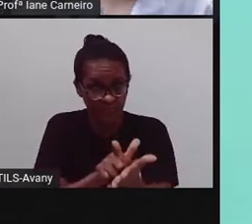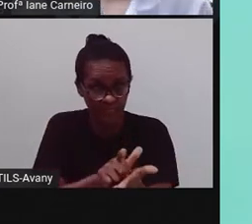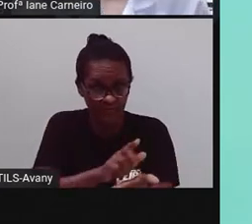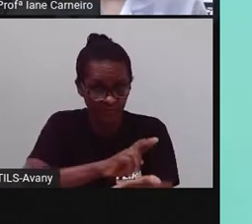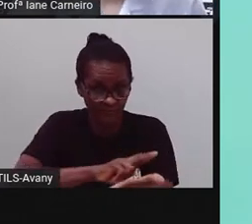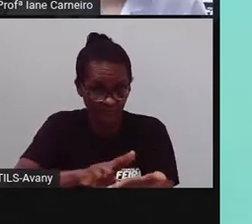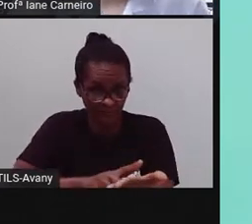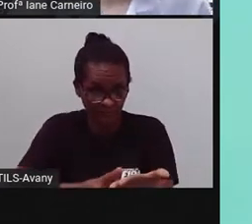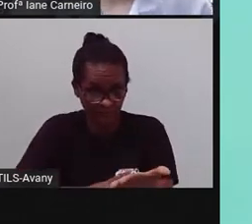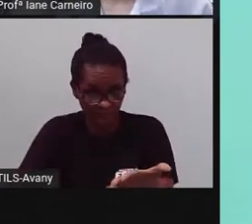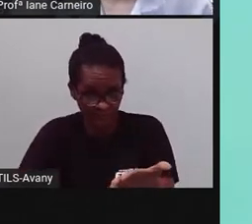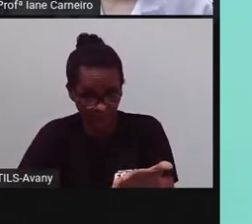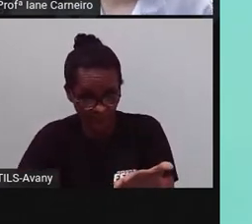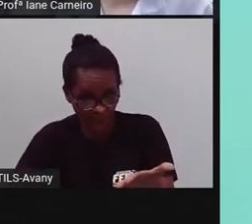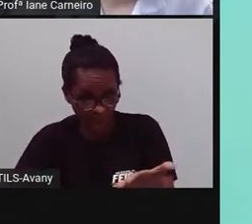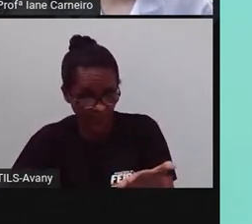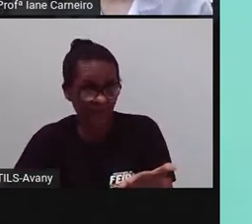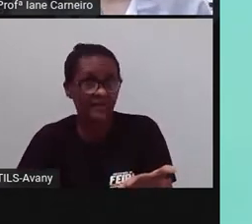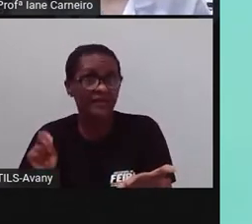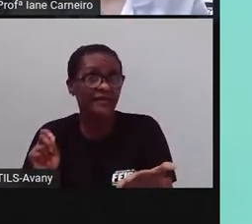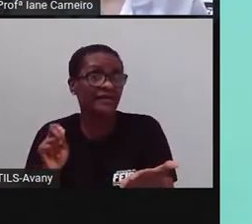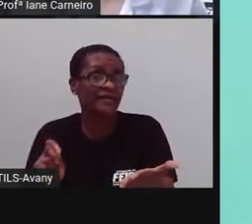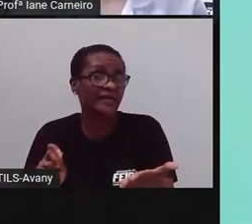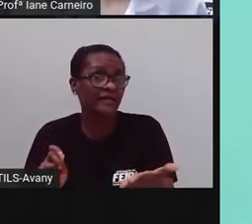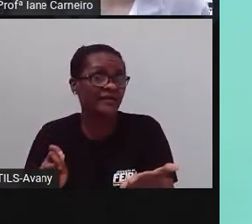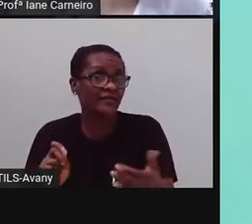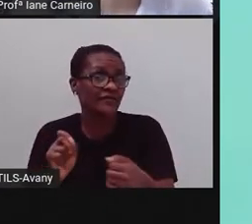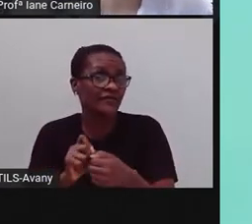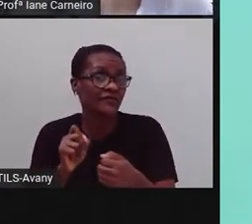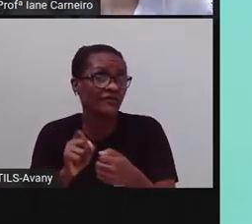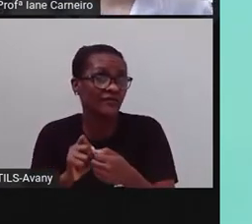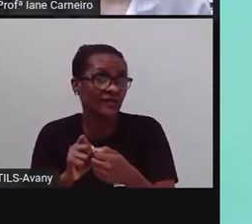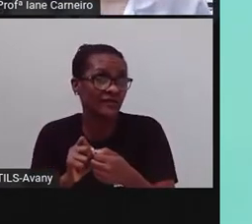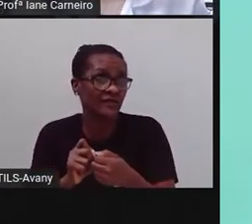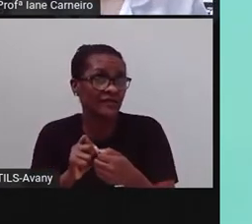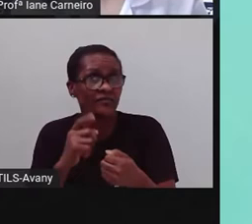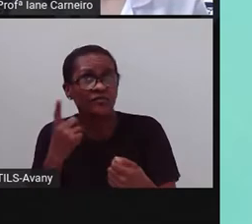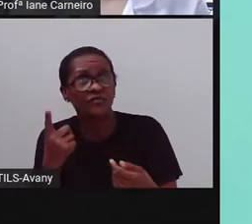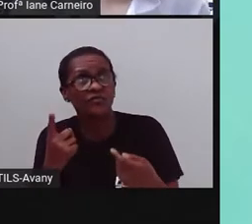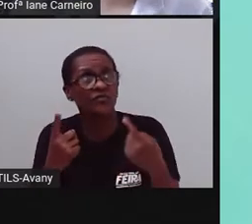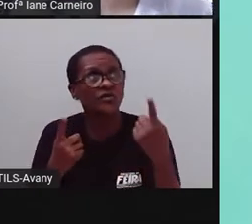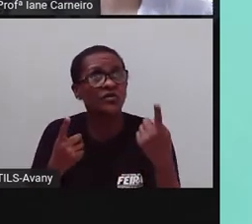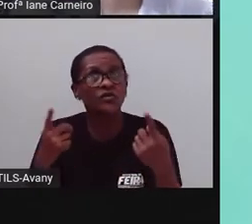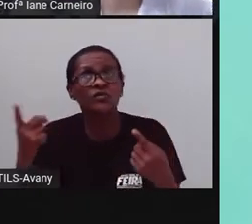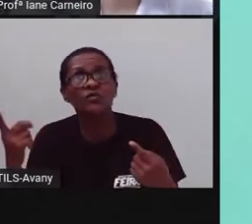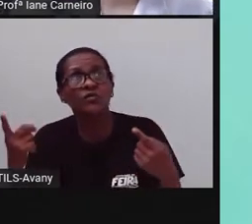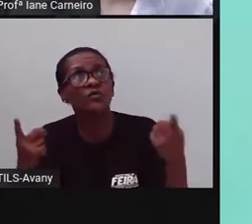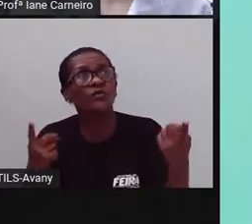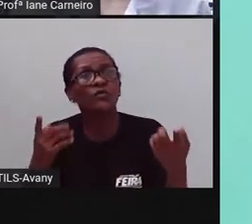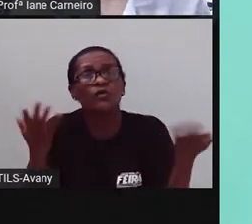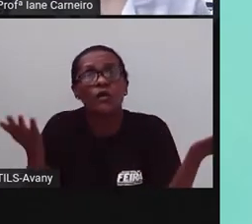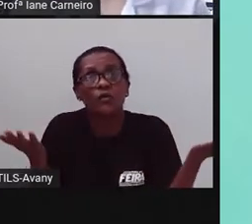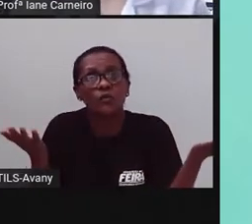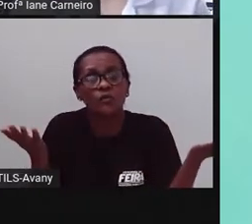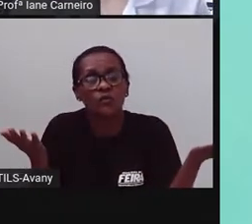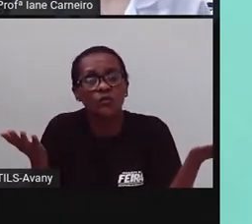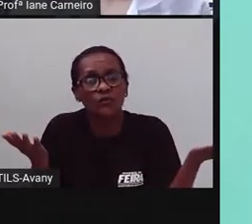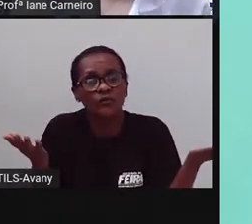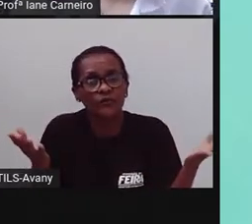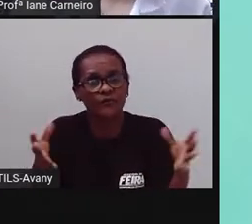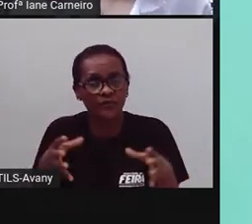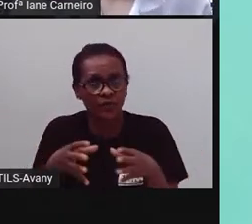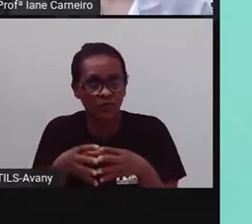Berenice Betina Bruno biruta Biel buba Bernardo a